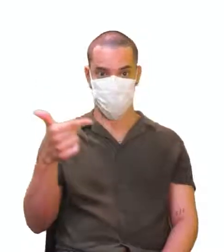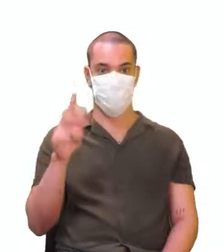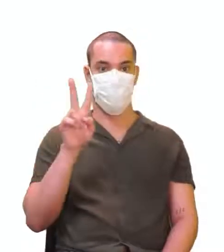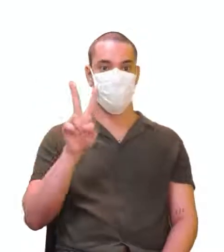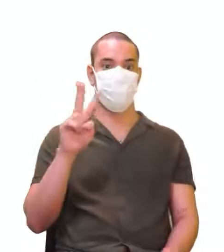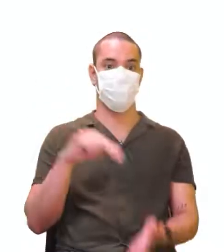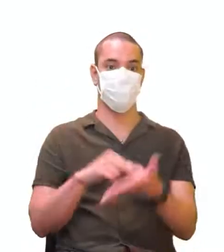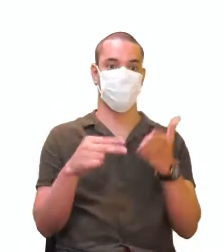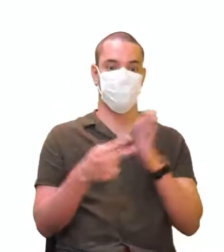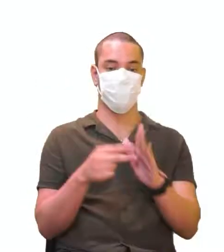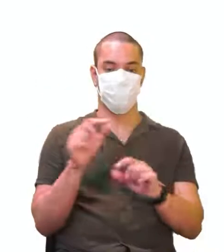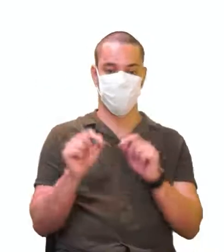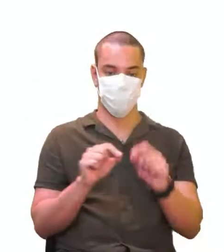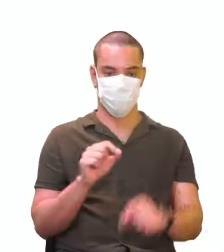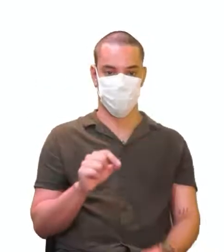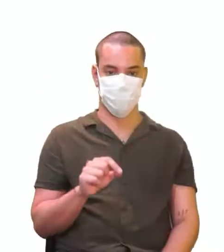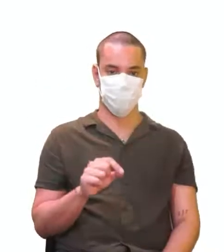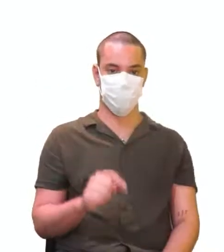par, ele vai ser